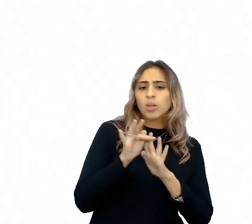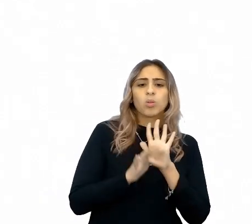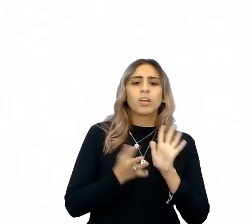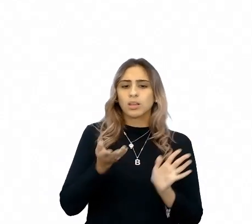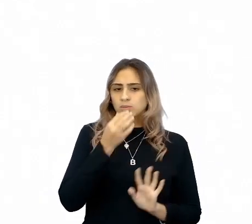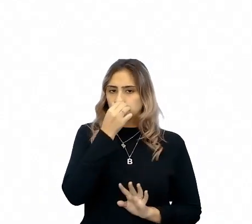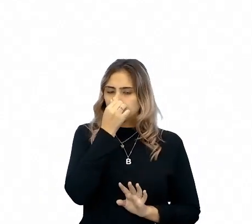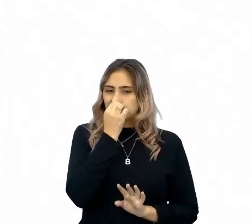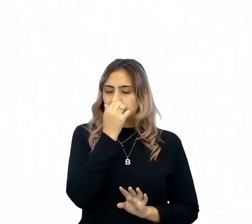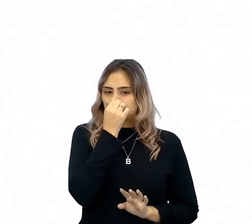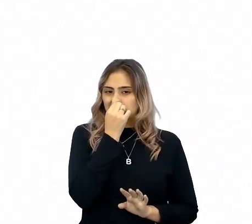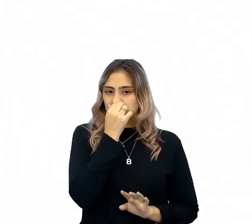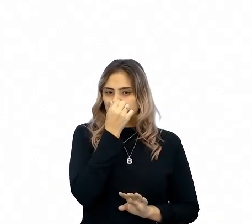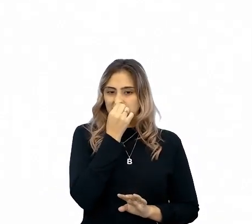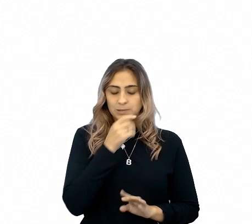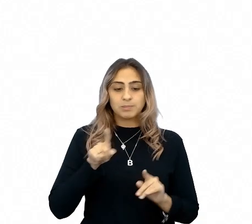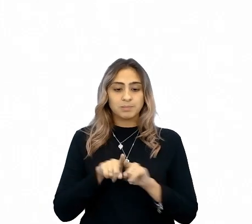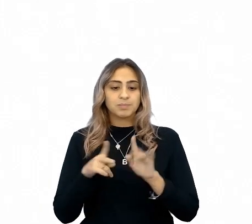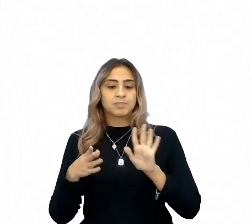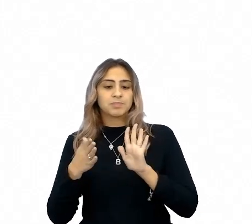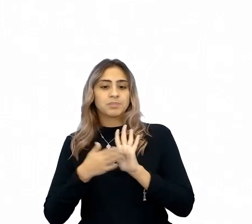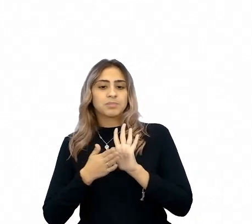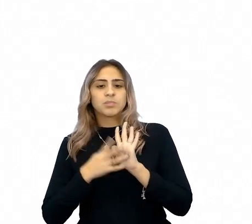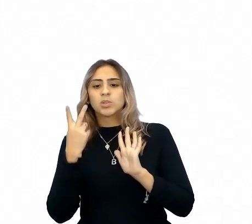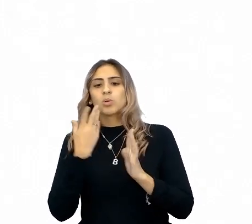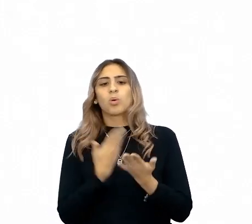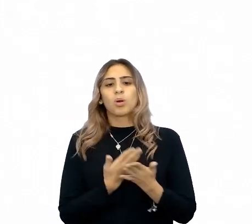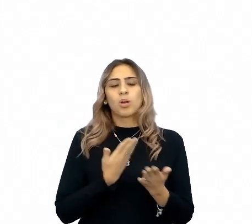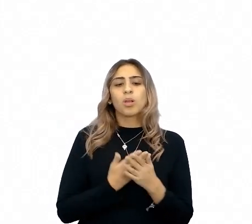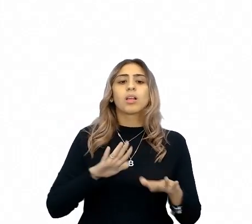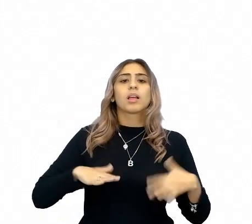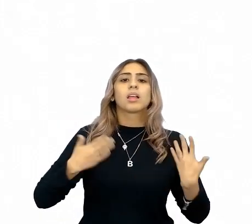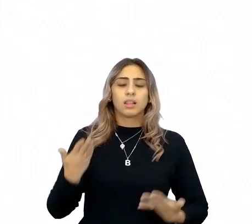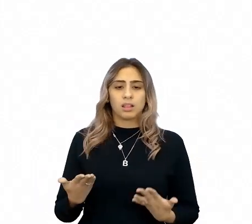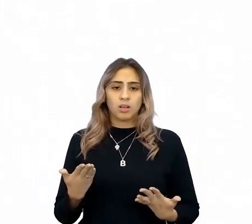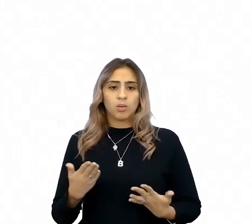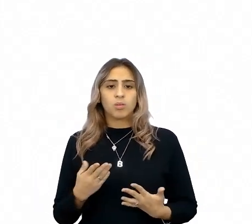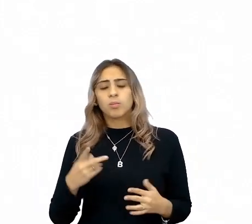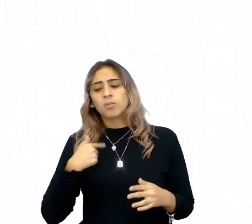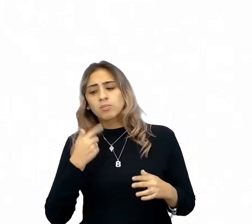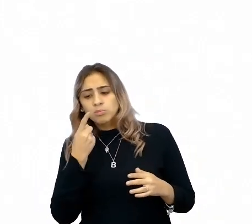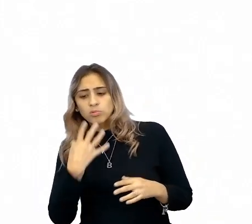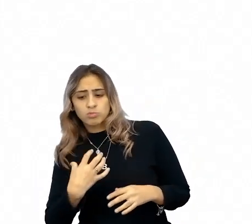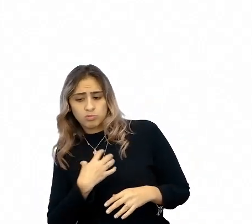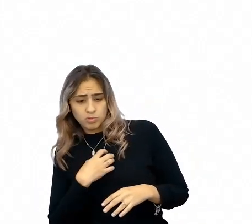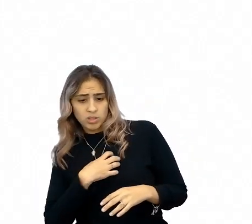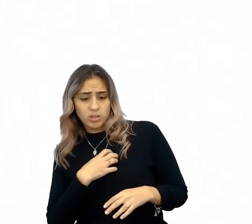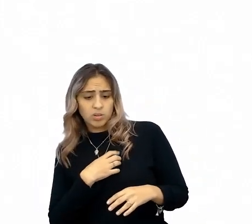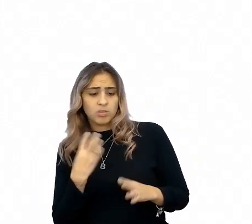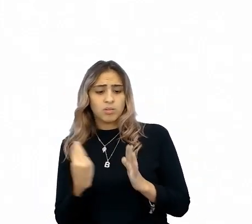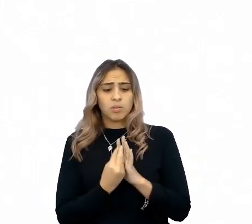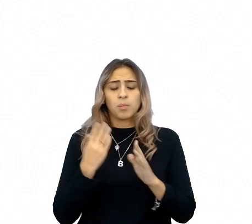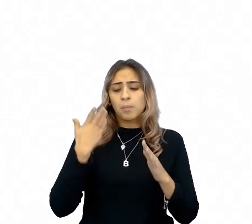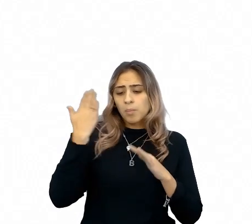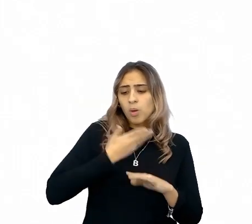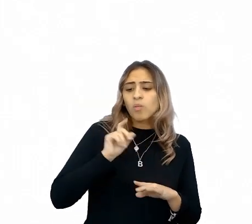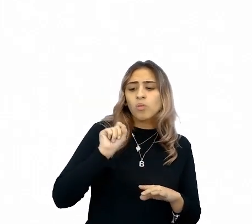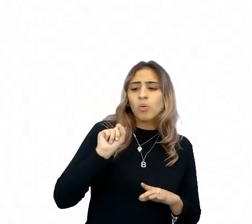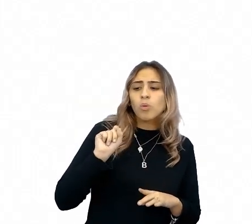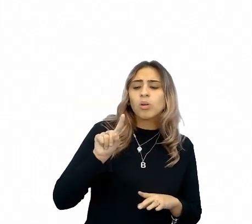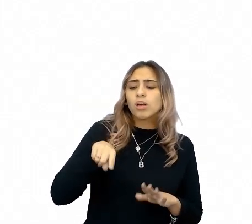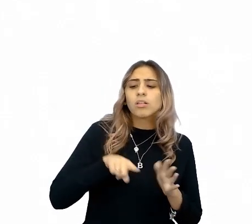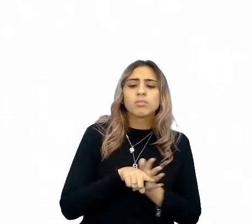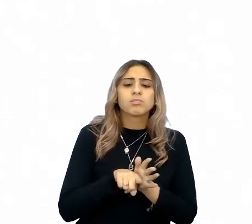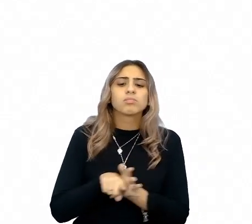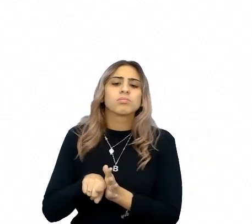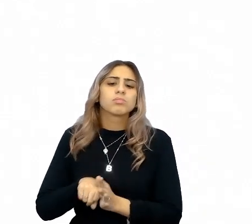texto. Trata-se de 2 aulas, então, que, de alguma forma, põe à prova o que foi